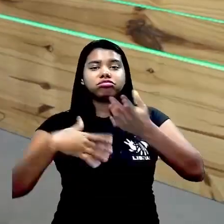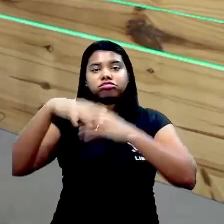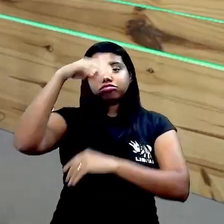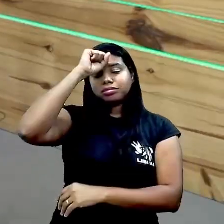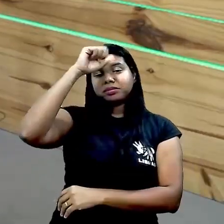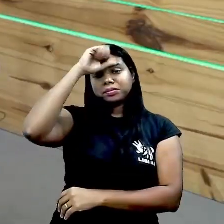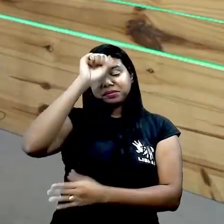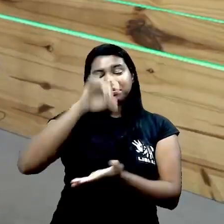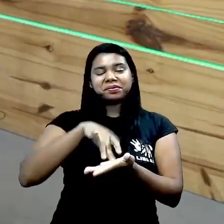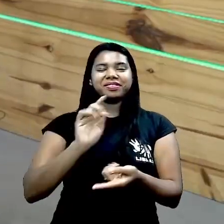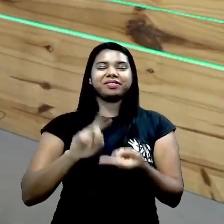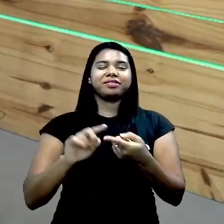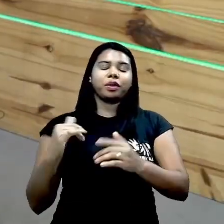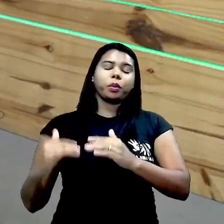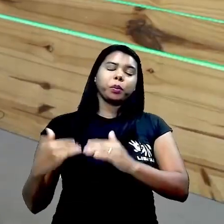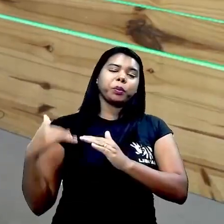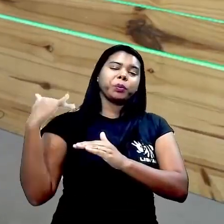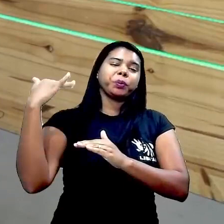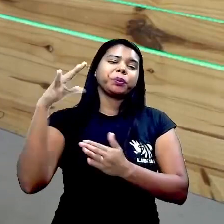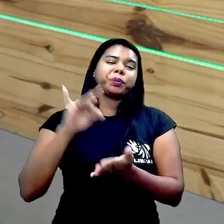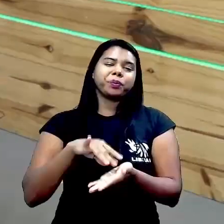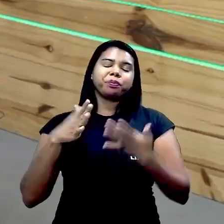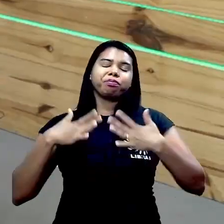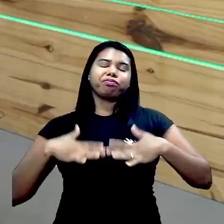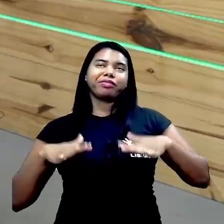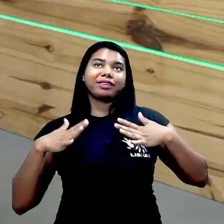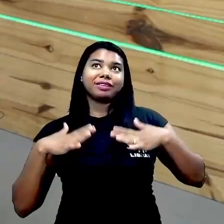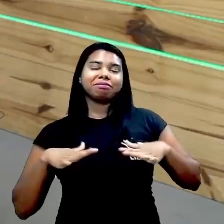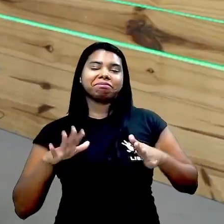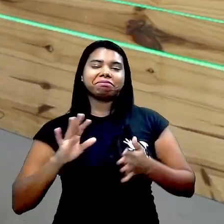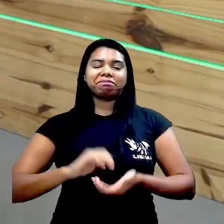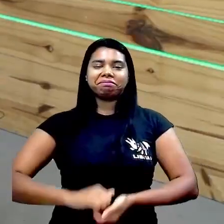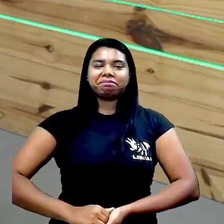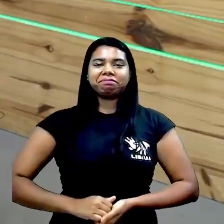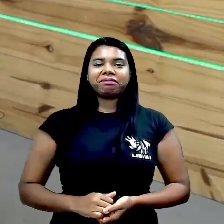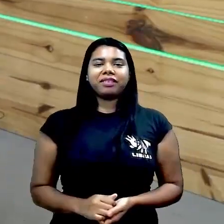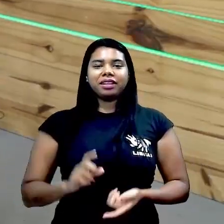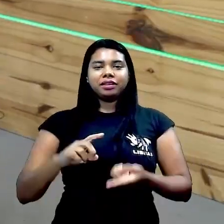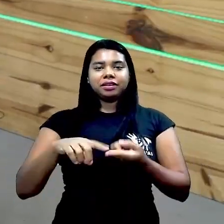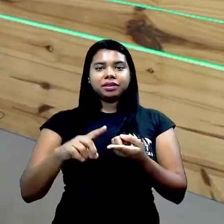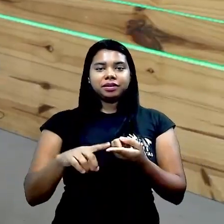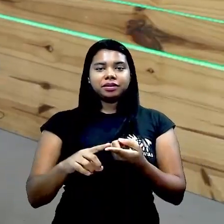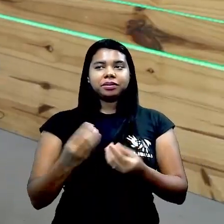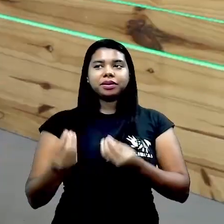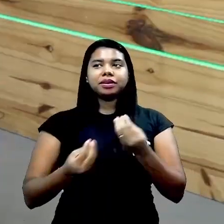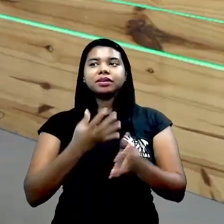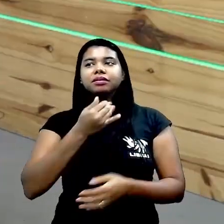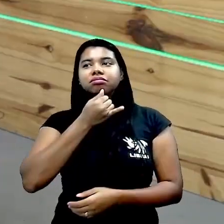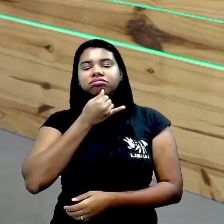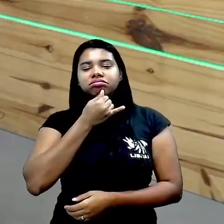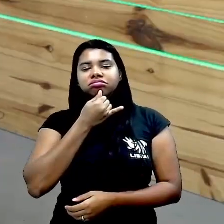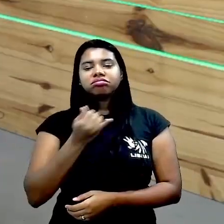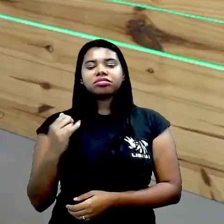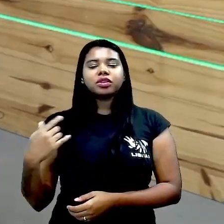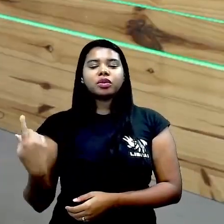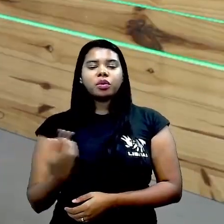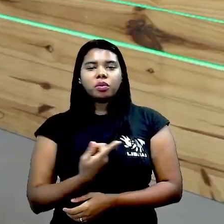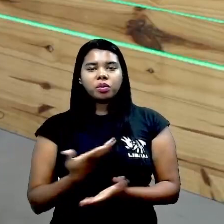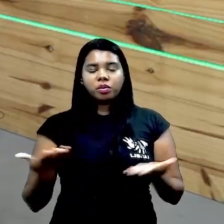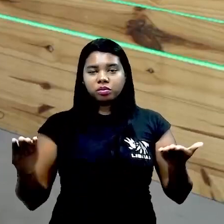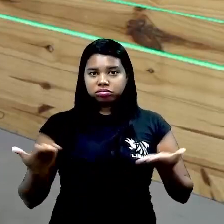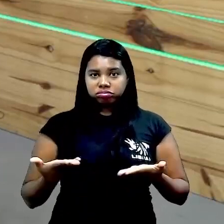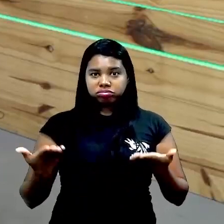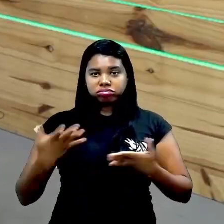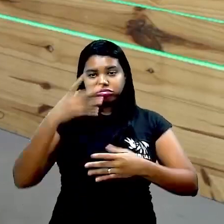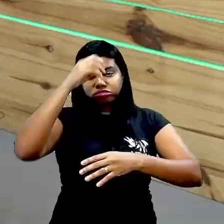aprender. Isso. É aos poucos, é com calma, e até também porque, como a gente está no momento